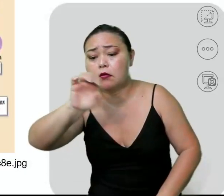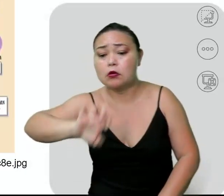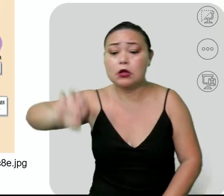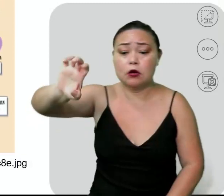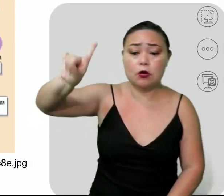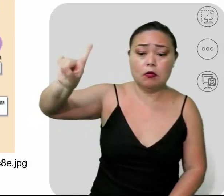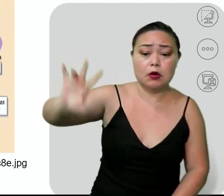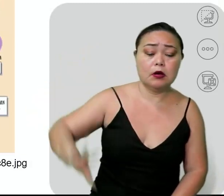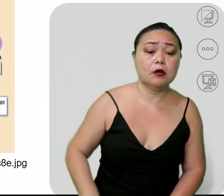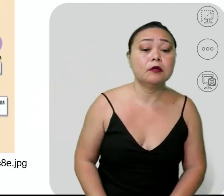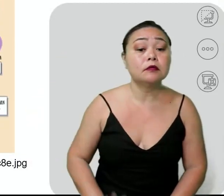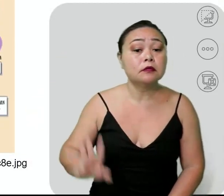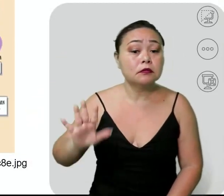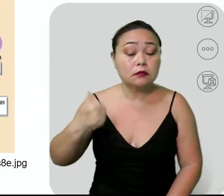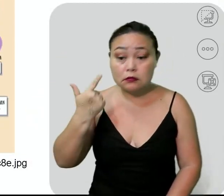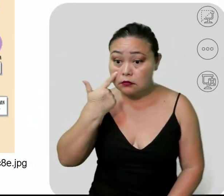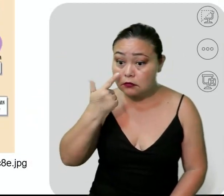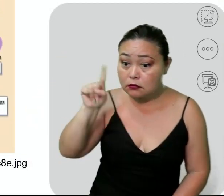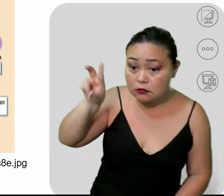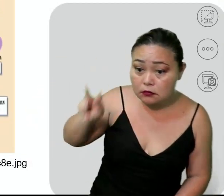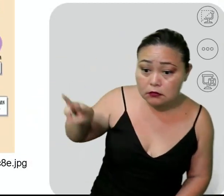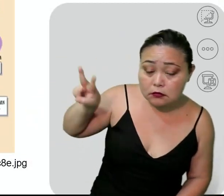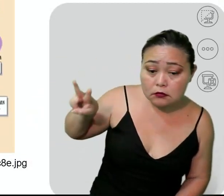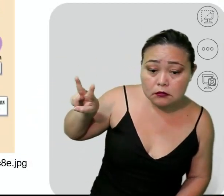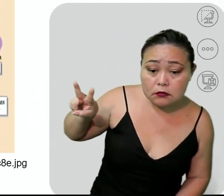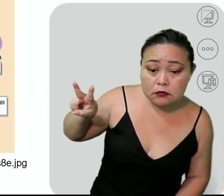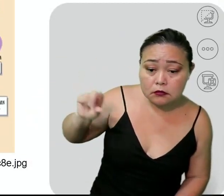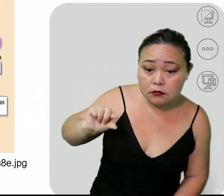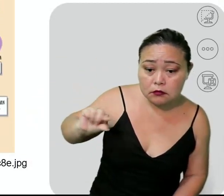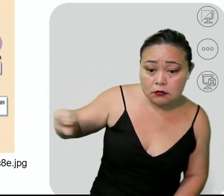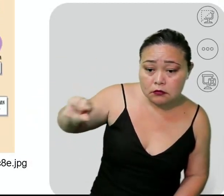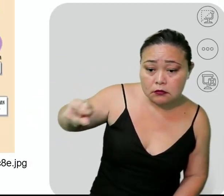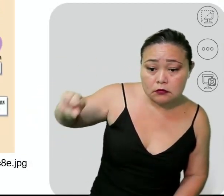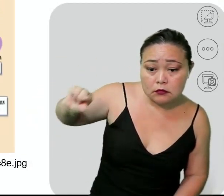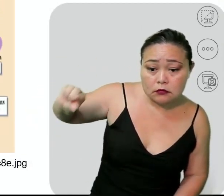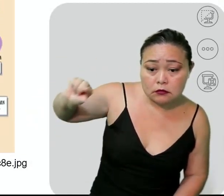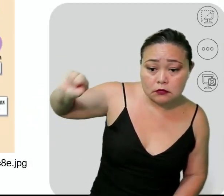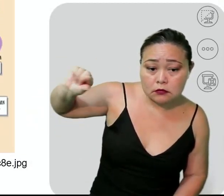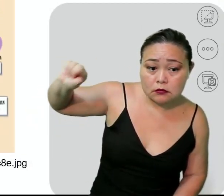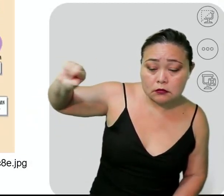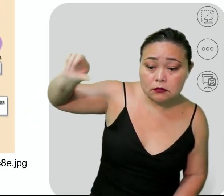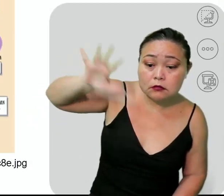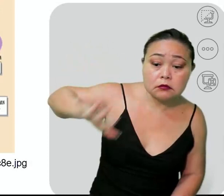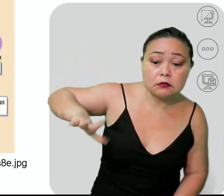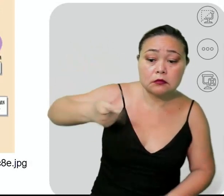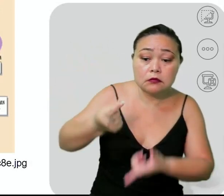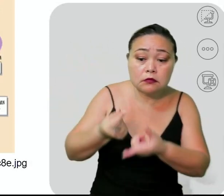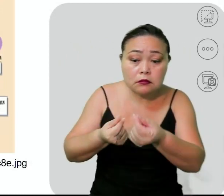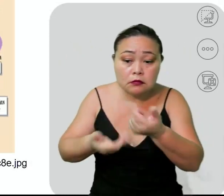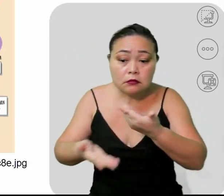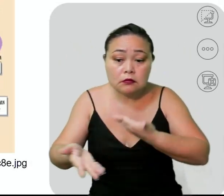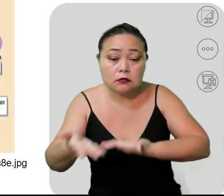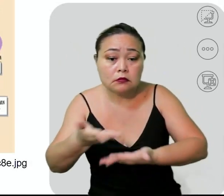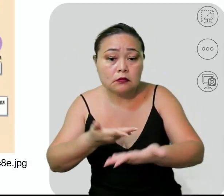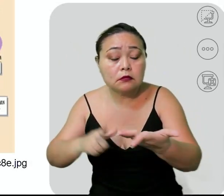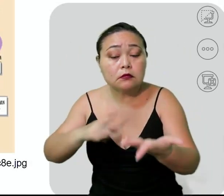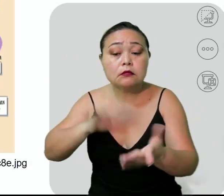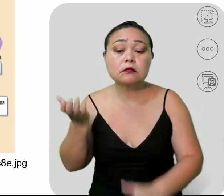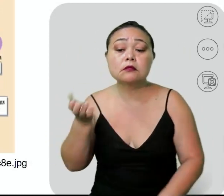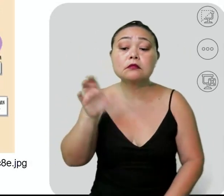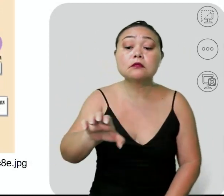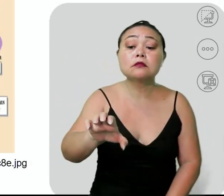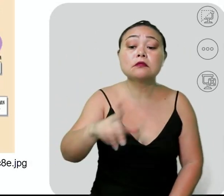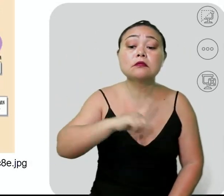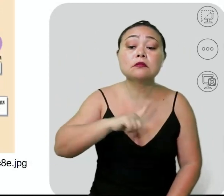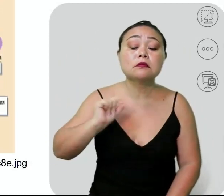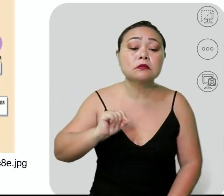Com isso, vejo vocês na legenda. A área comercial, aonde estava